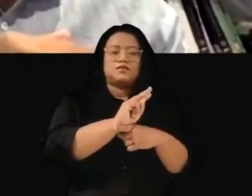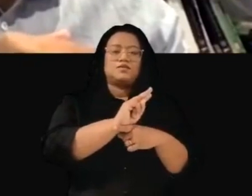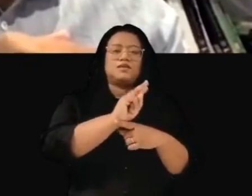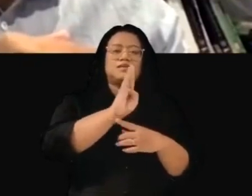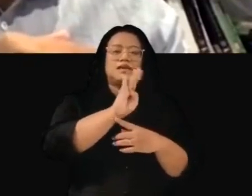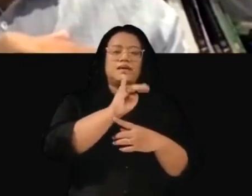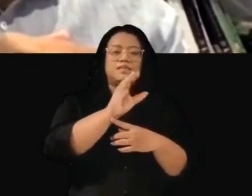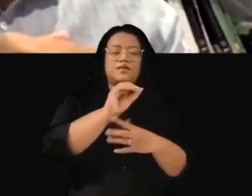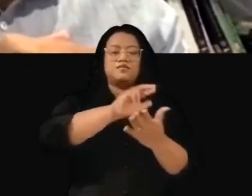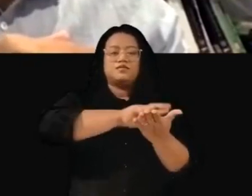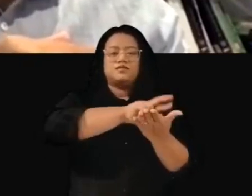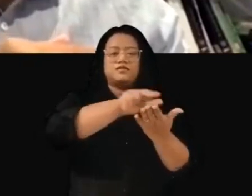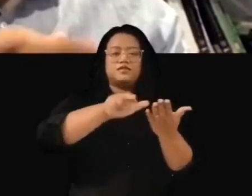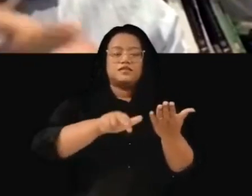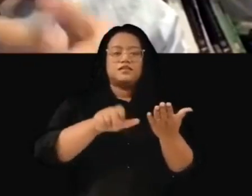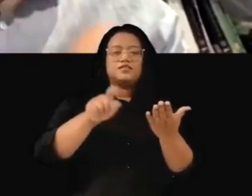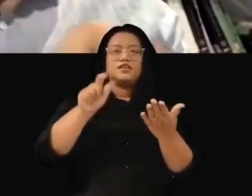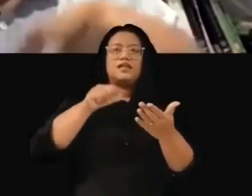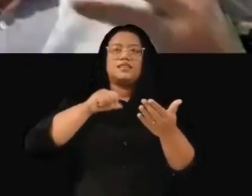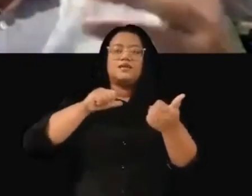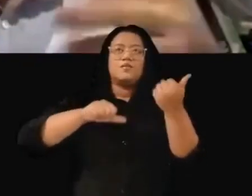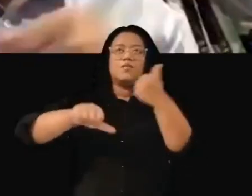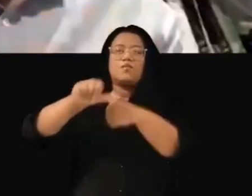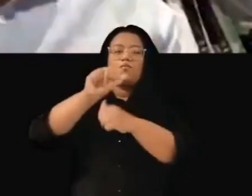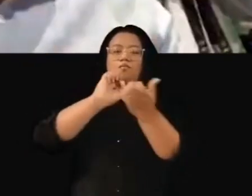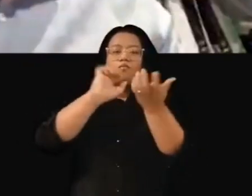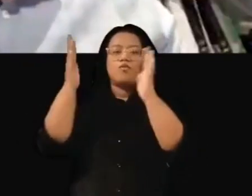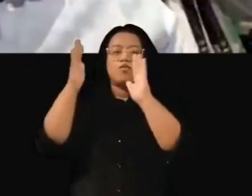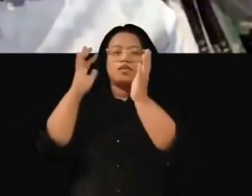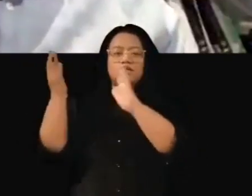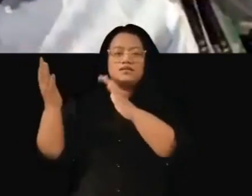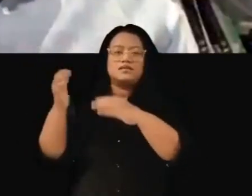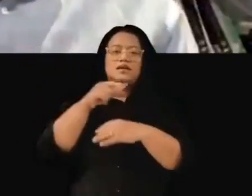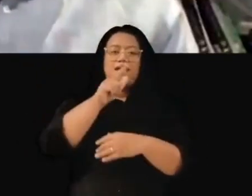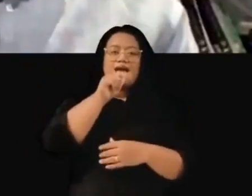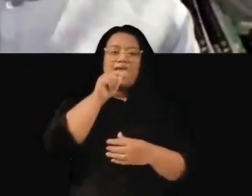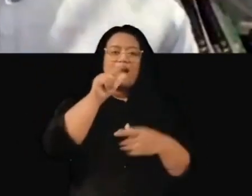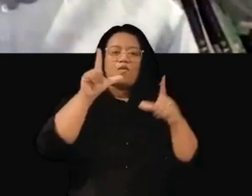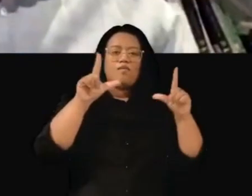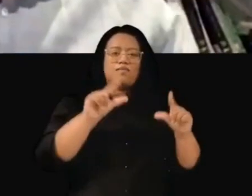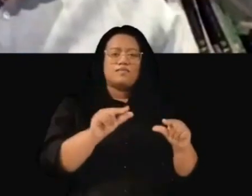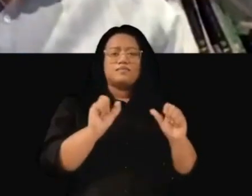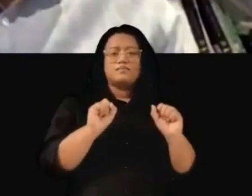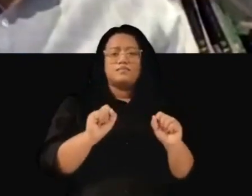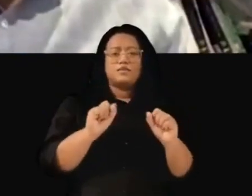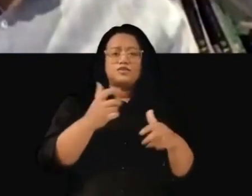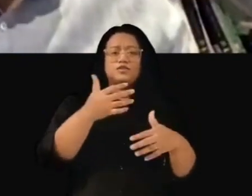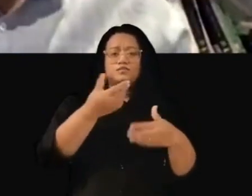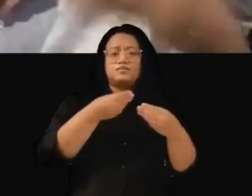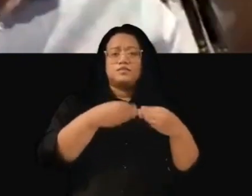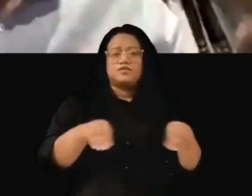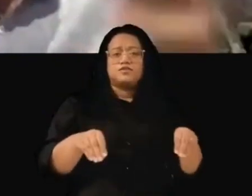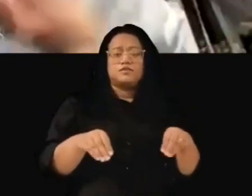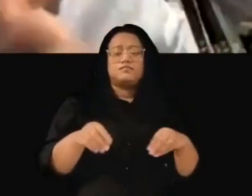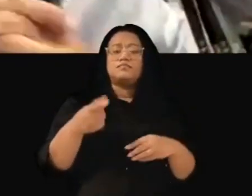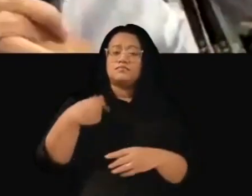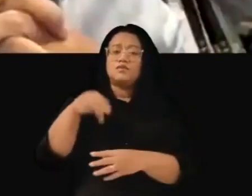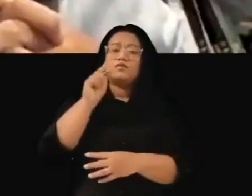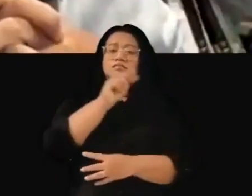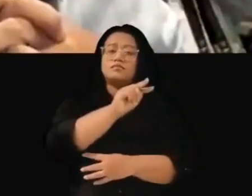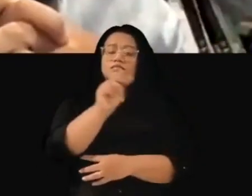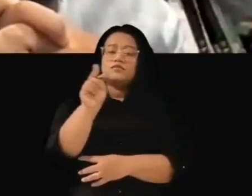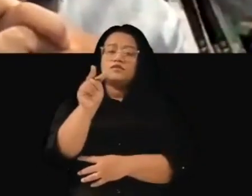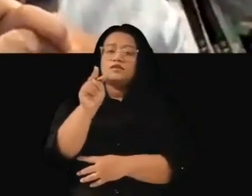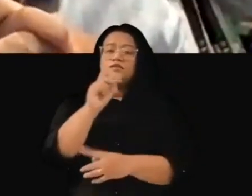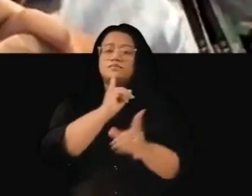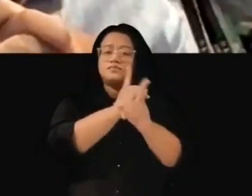certamente teremos mudanças climáticas que vão afetar a oferta de água. Desculpe, e aí vocês já estão certamente vivenciando, nós estamos, né, vivenciando isso